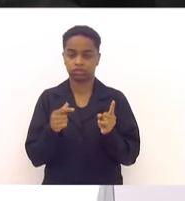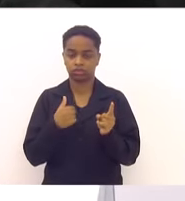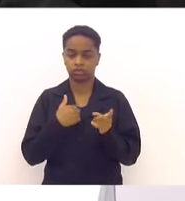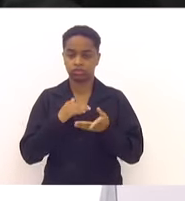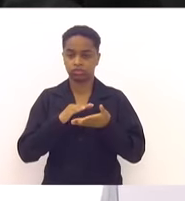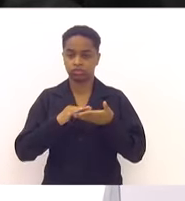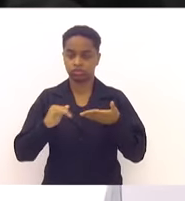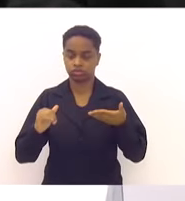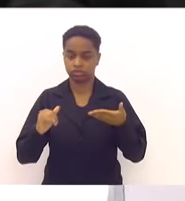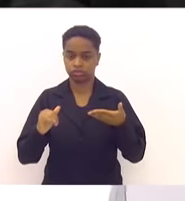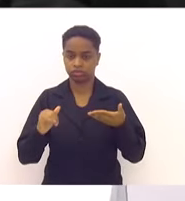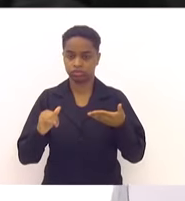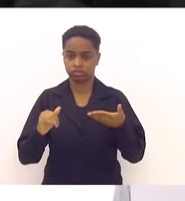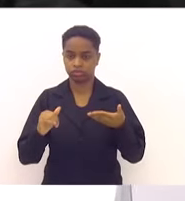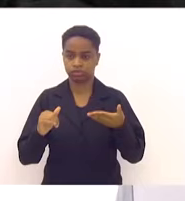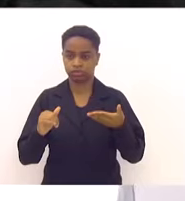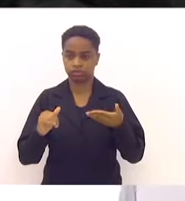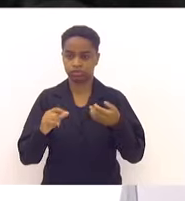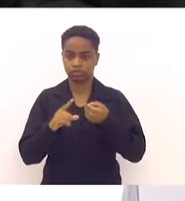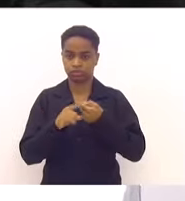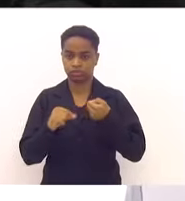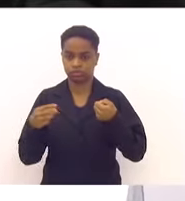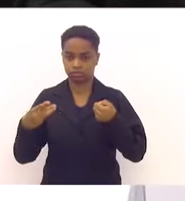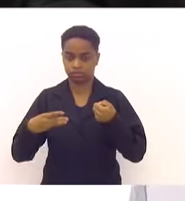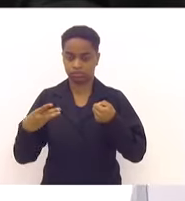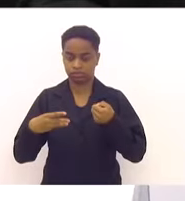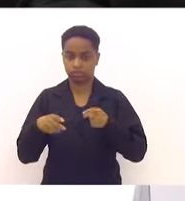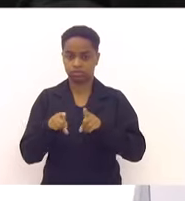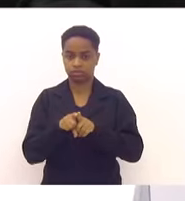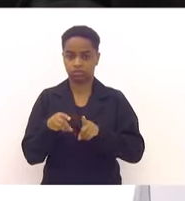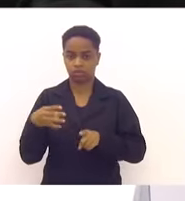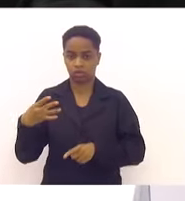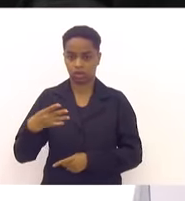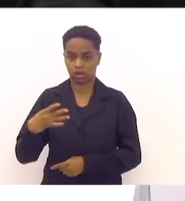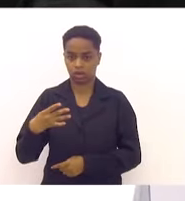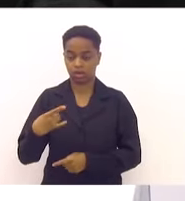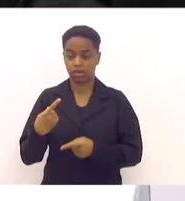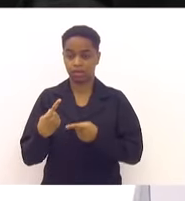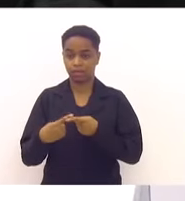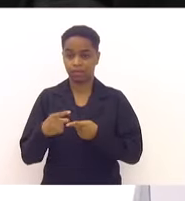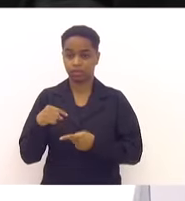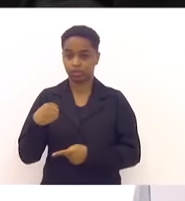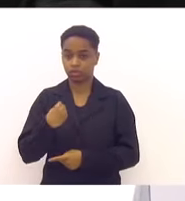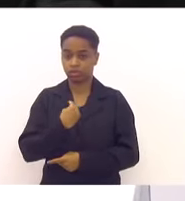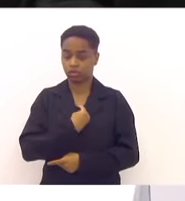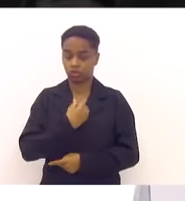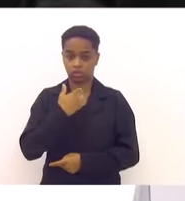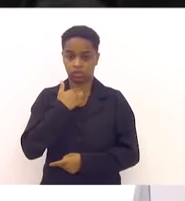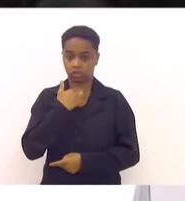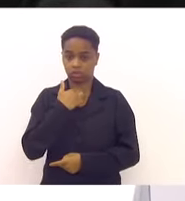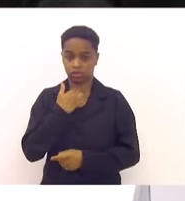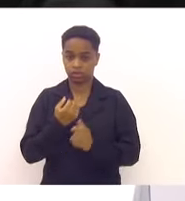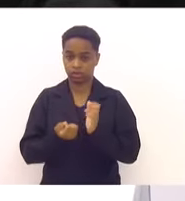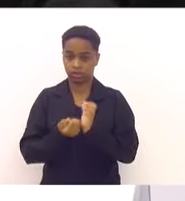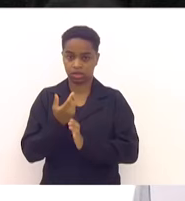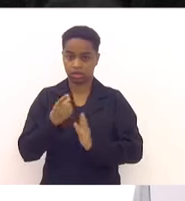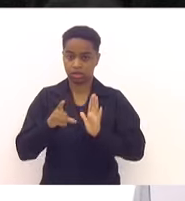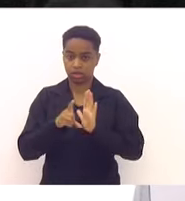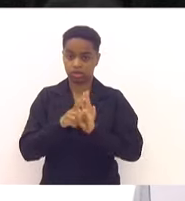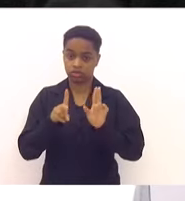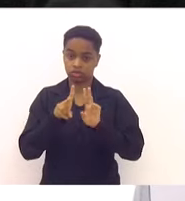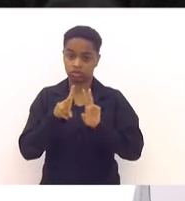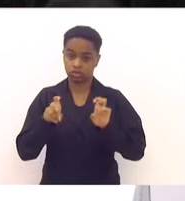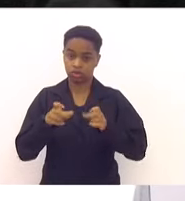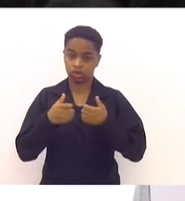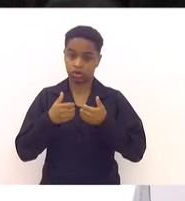suprimindo o artigo 3º e 4º, porque nós não podemos legislar sobre as linhas